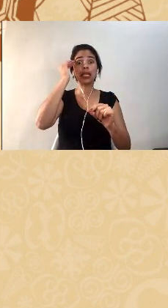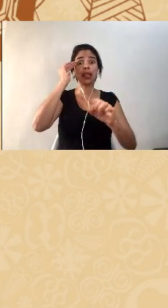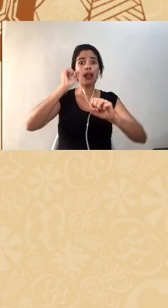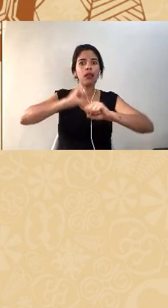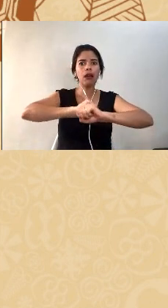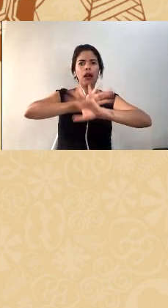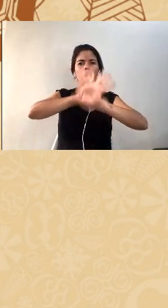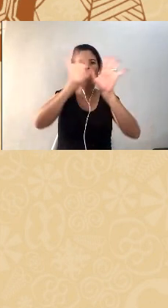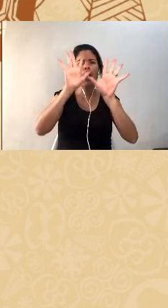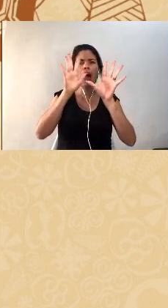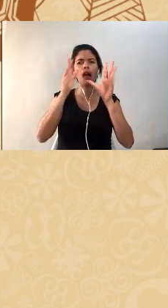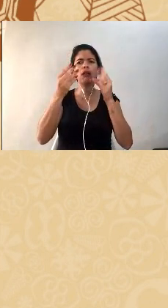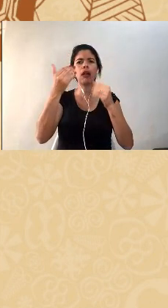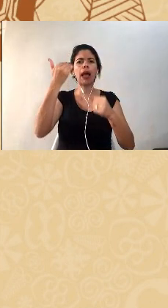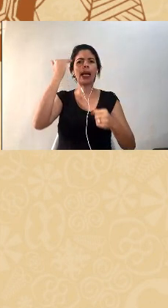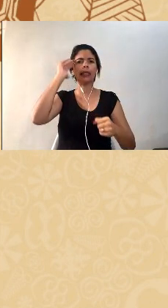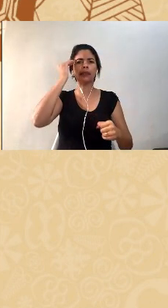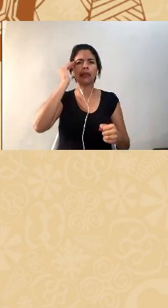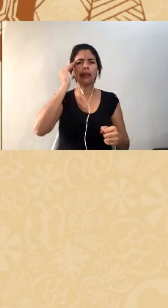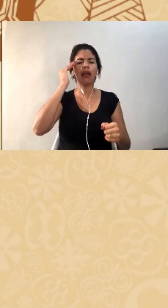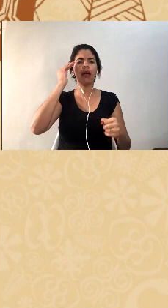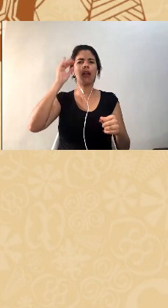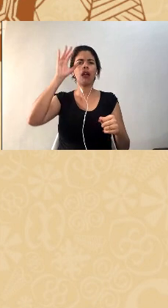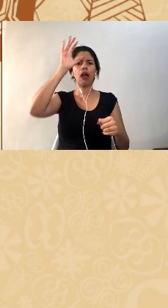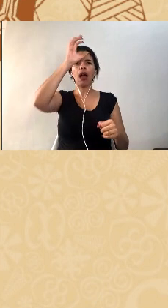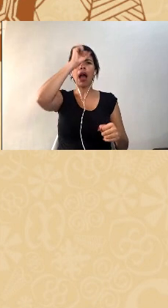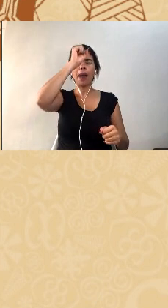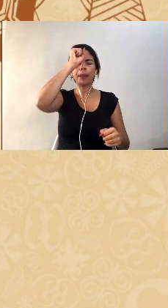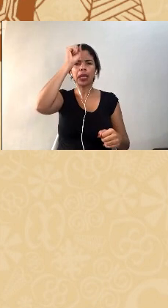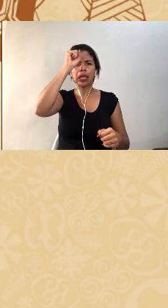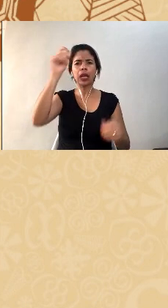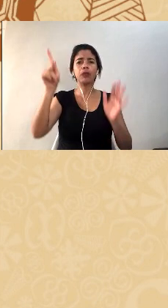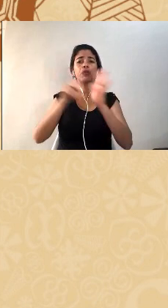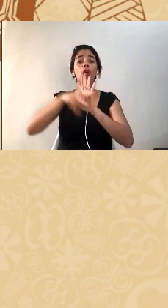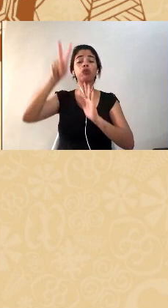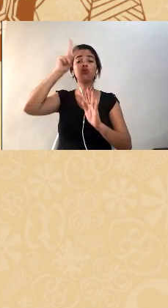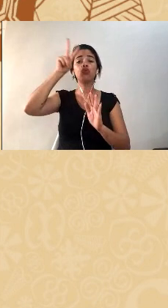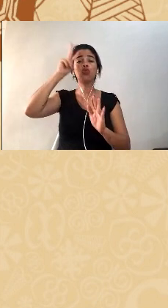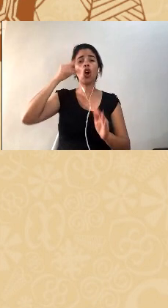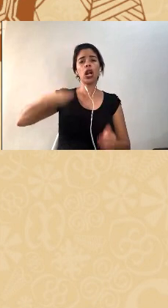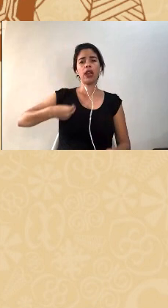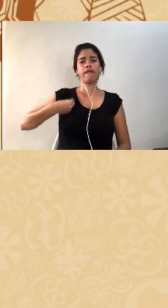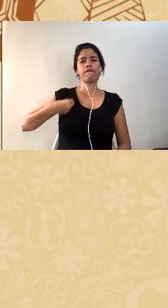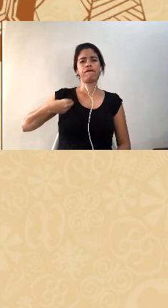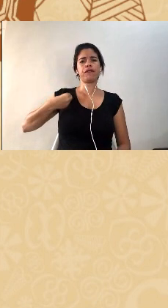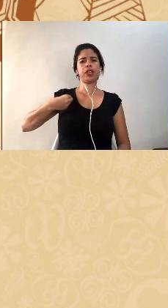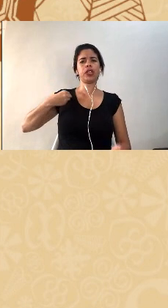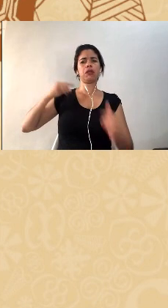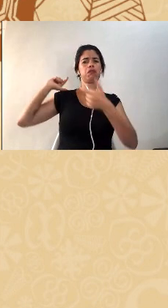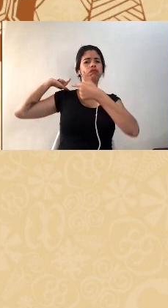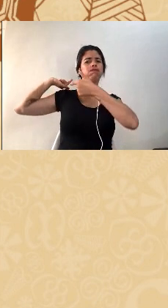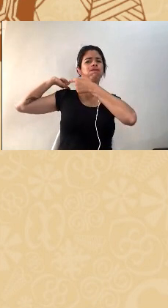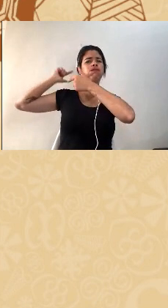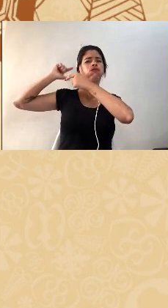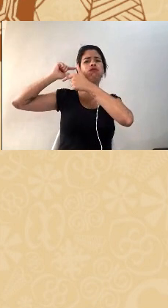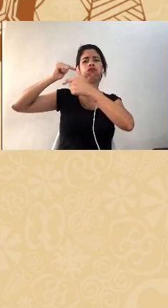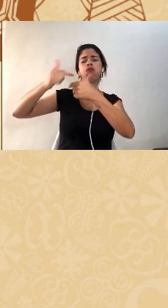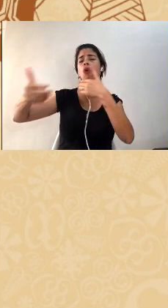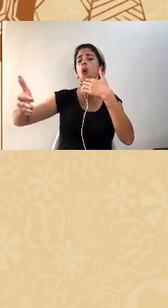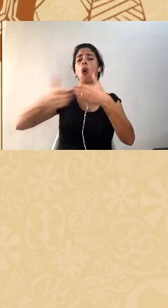aprender sobre a história de vida das pessoas, de qualquer pessoa.